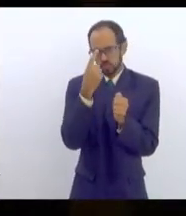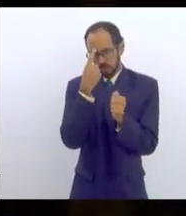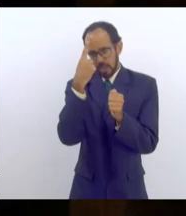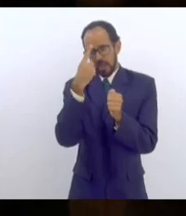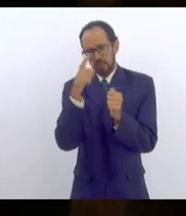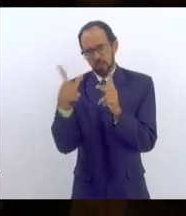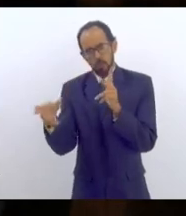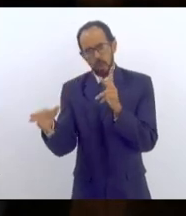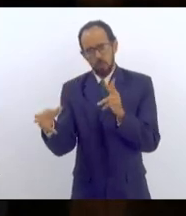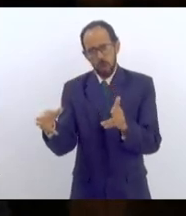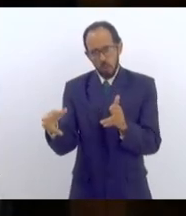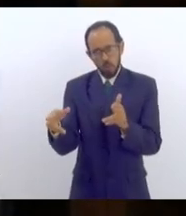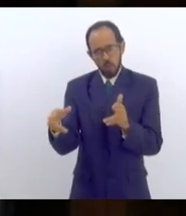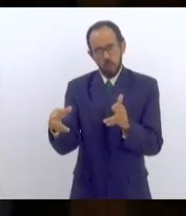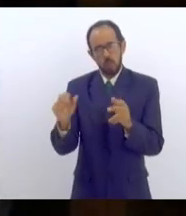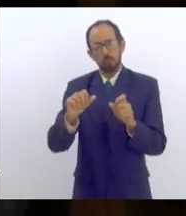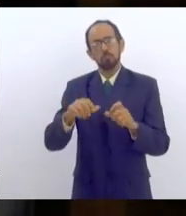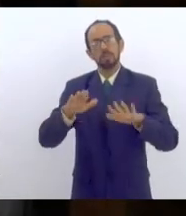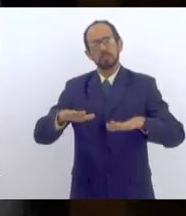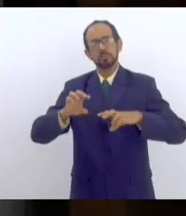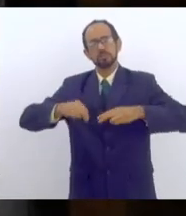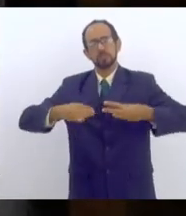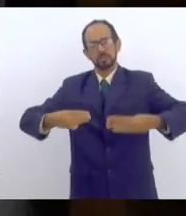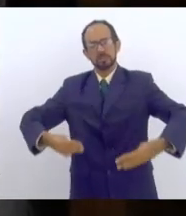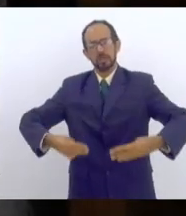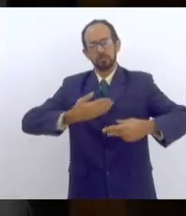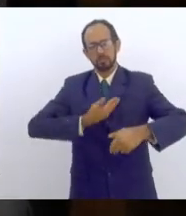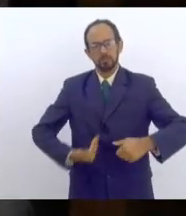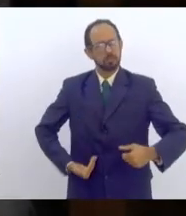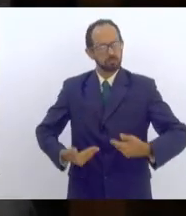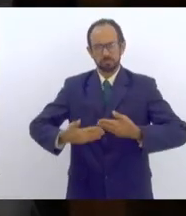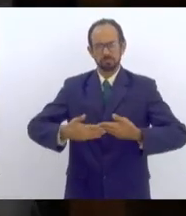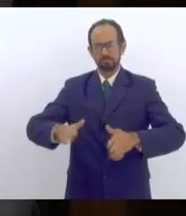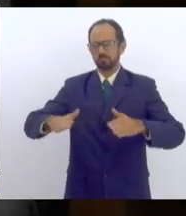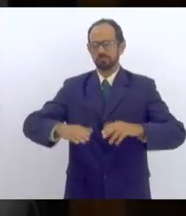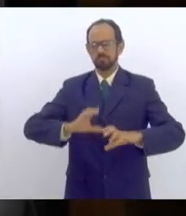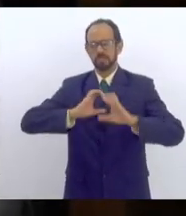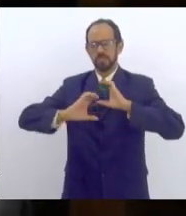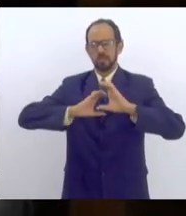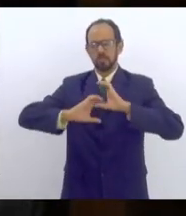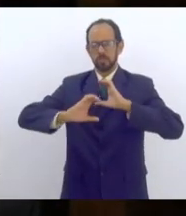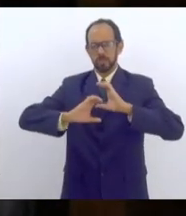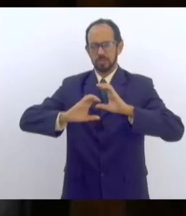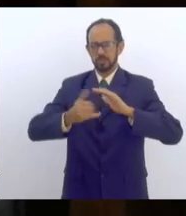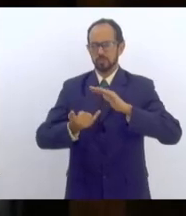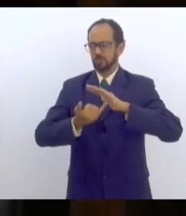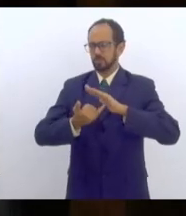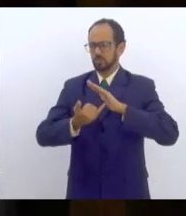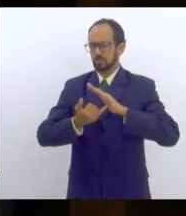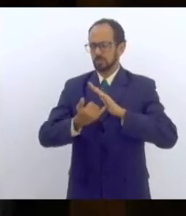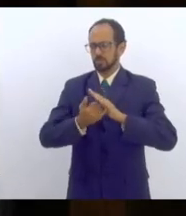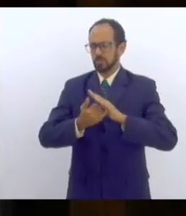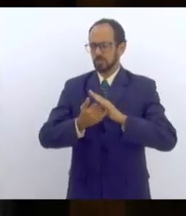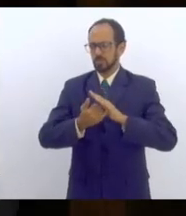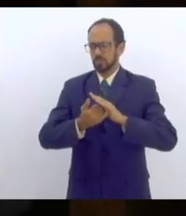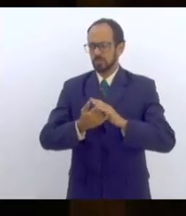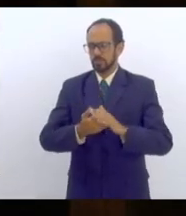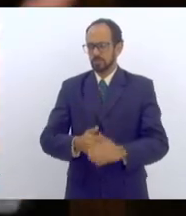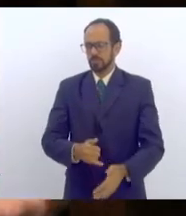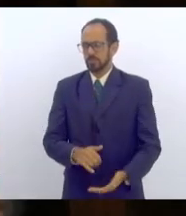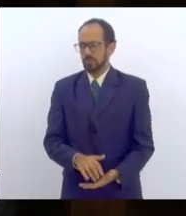estar de portas abertas para esse diálogo institucional tão relevante e tão produtivo para a nossa